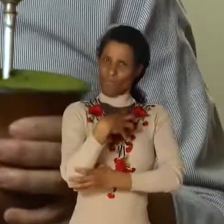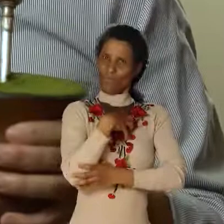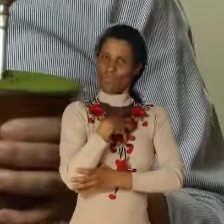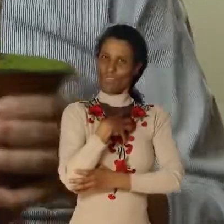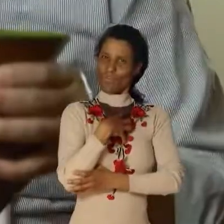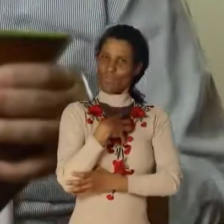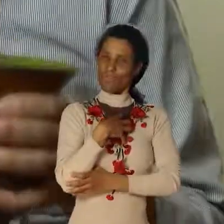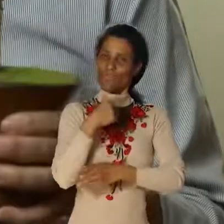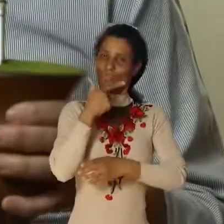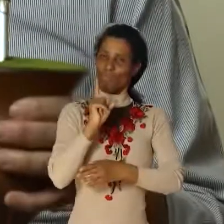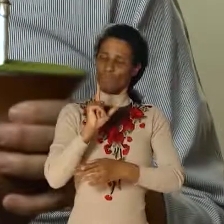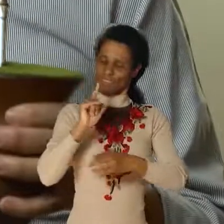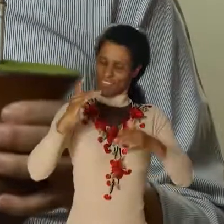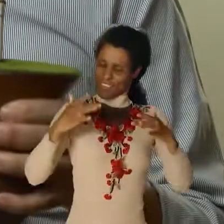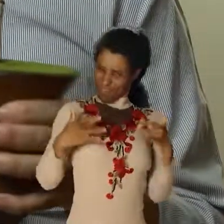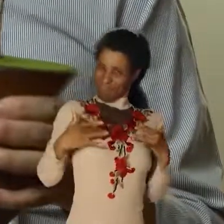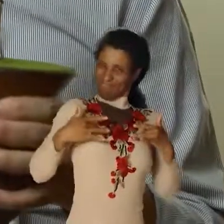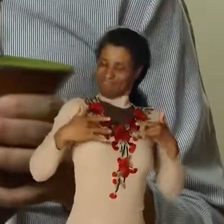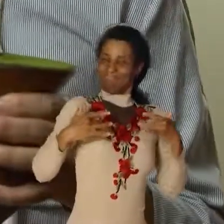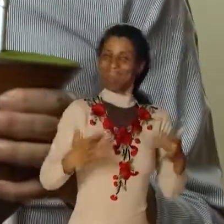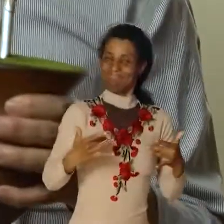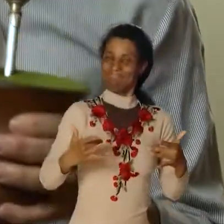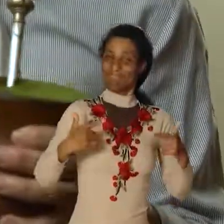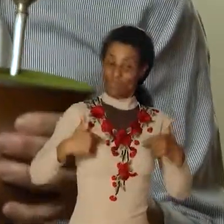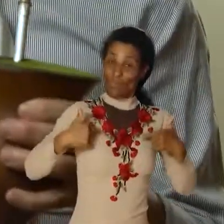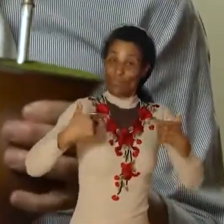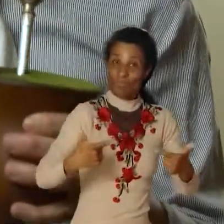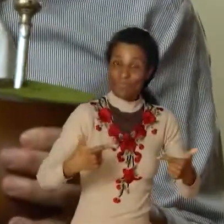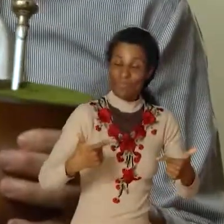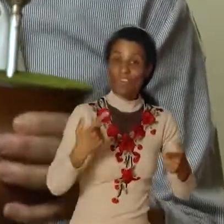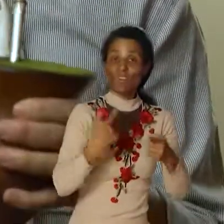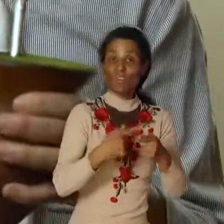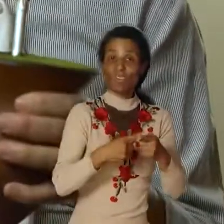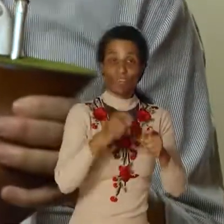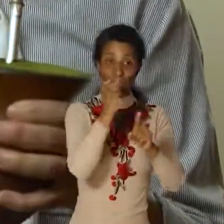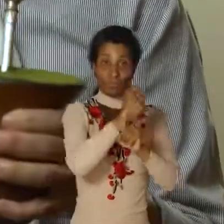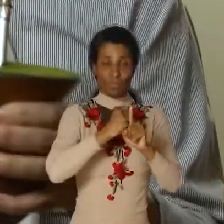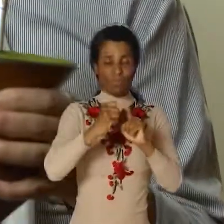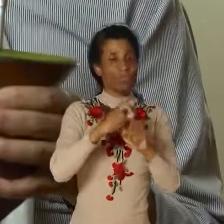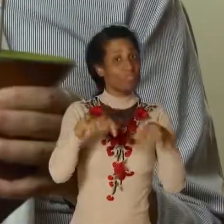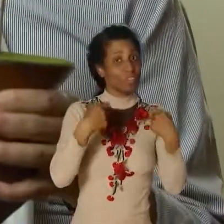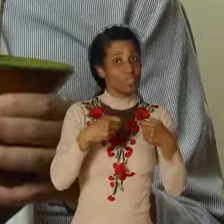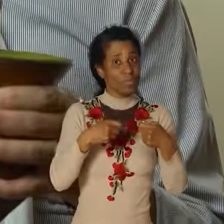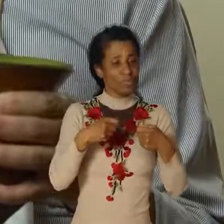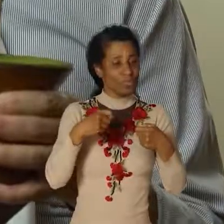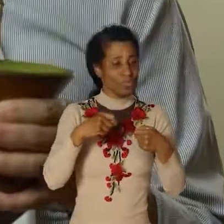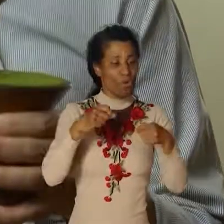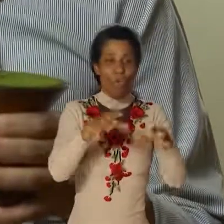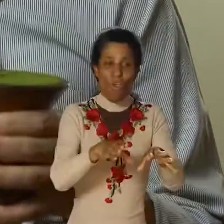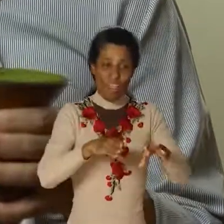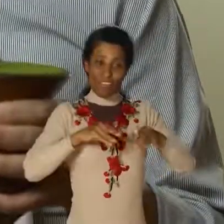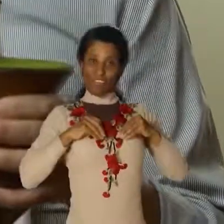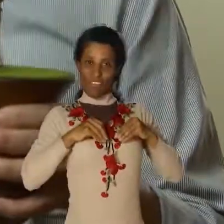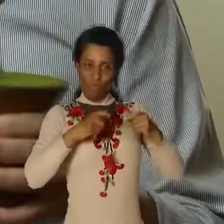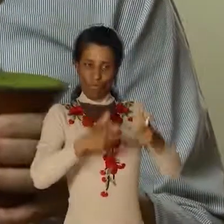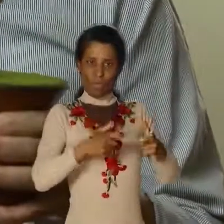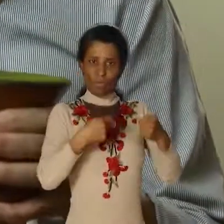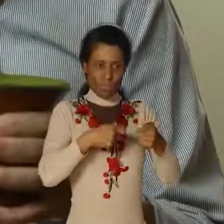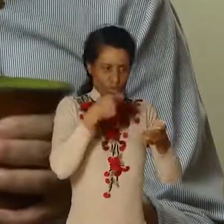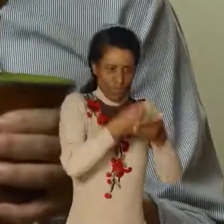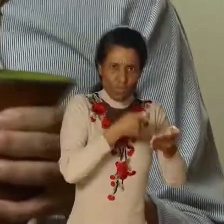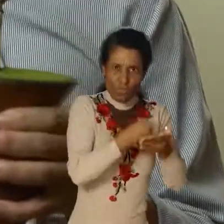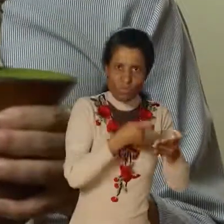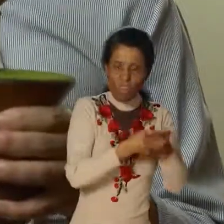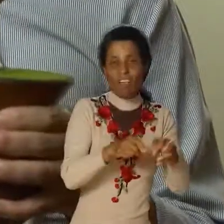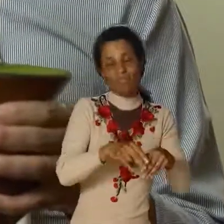de conquista, porque foi forjado numa sociedade que ele teve que conquistar o local onde ele estava. Ele teve